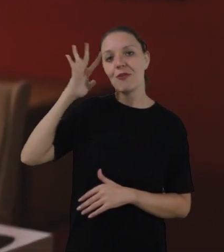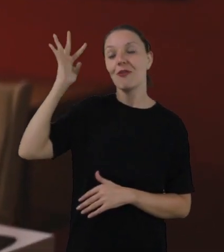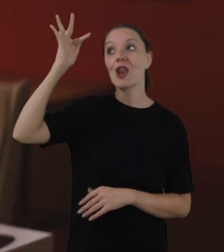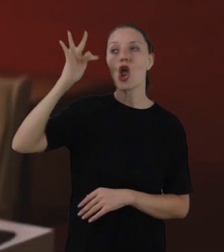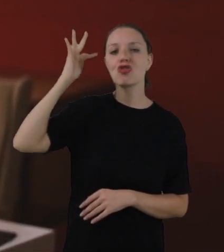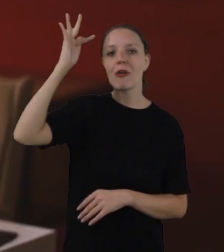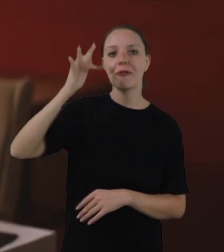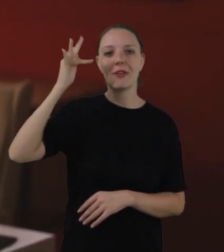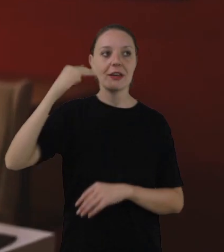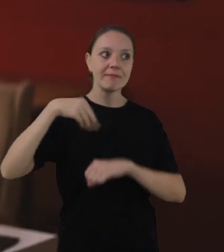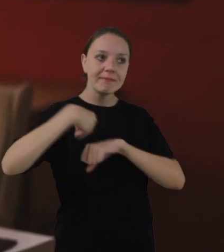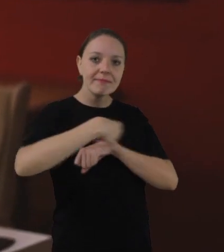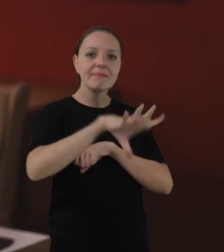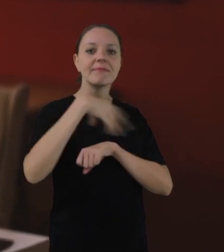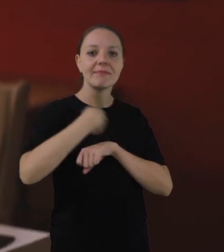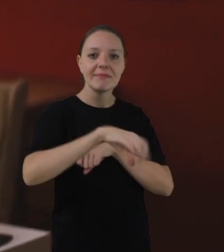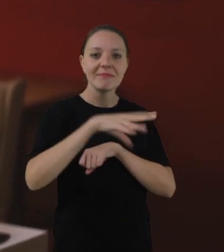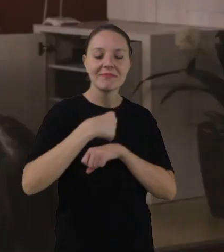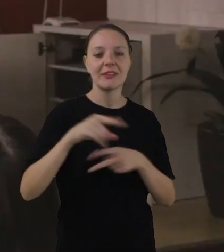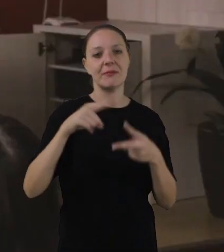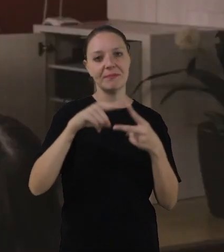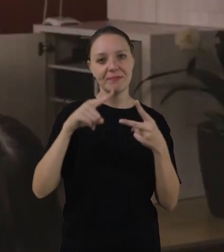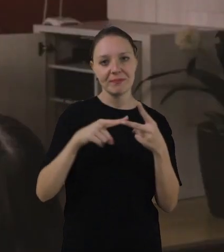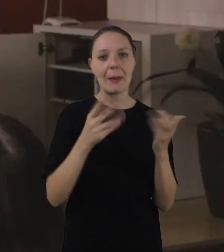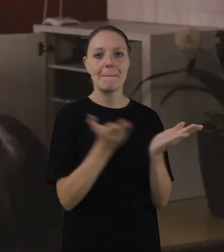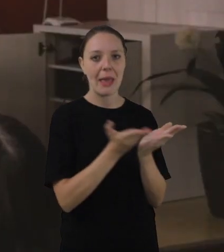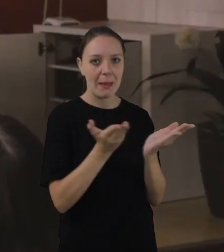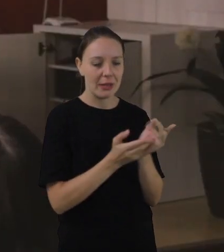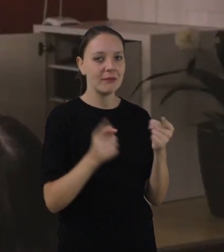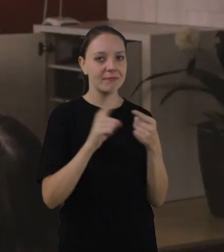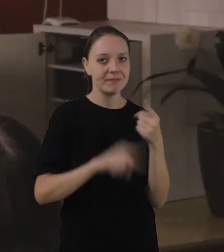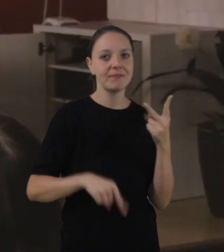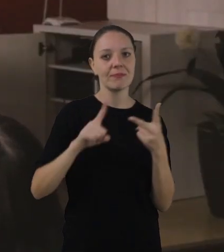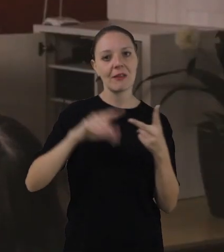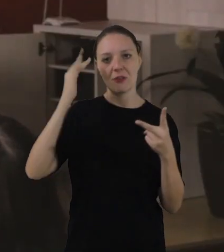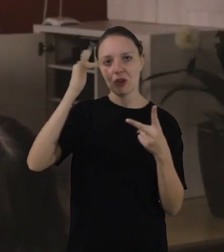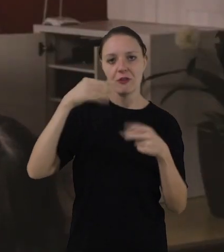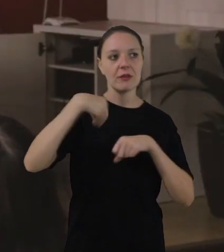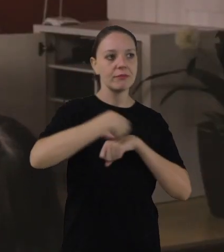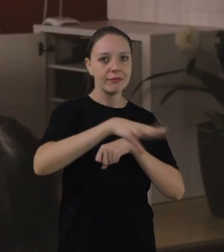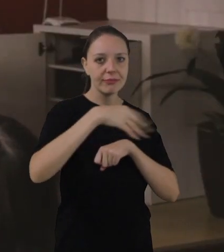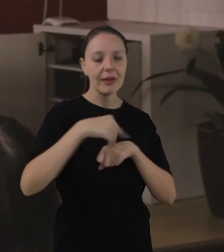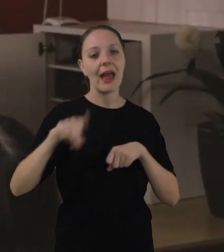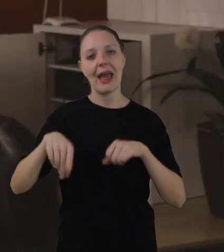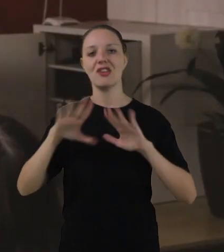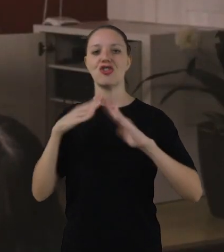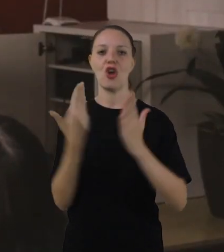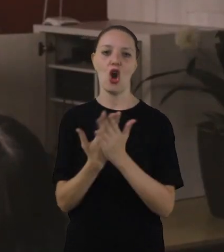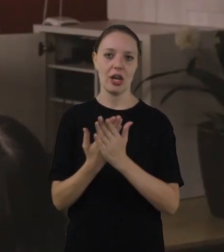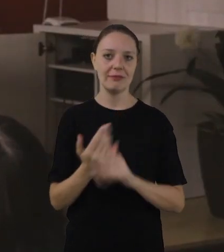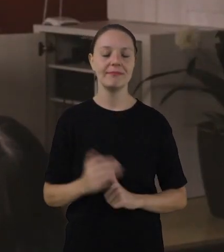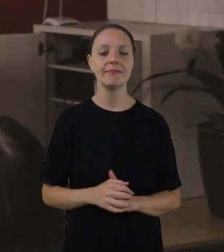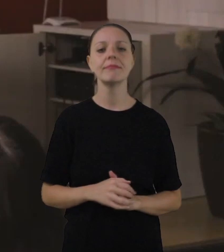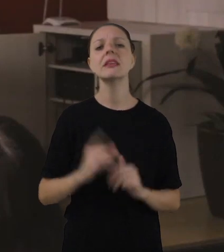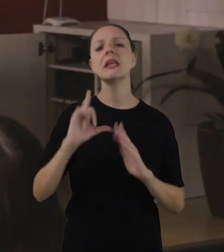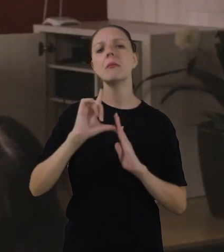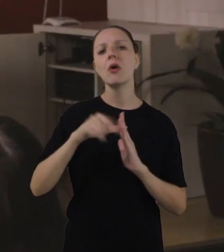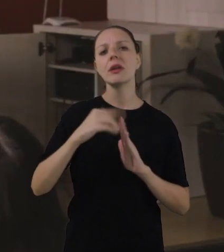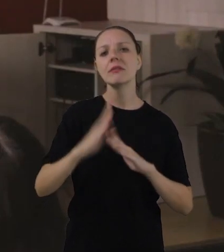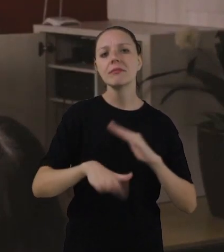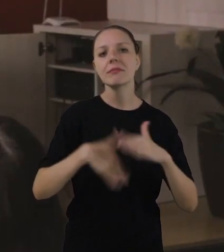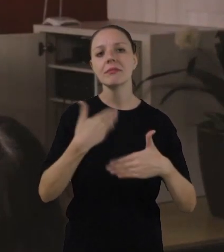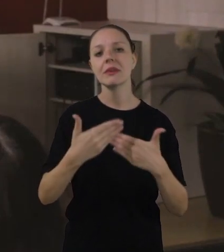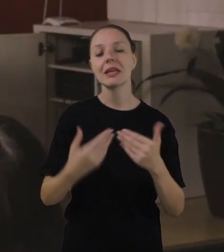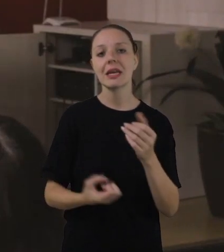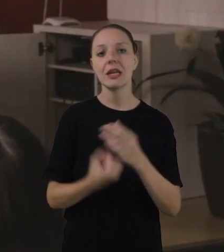filosofia. Então, eram essas duas verdades que eram ensinadas nas escolas. Aí foi passando o tempo, eles